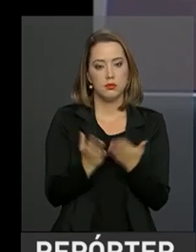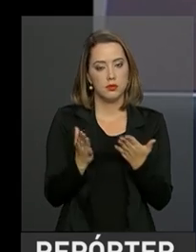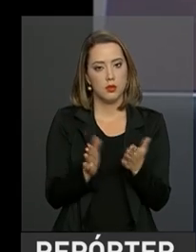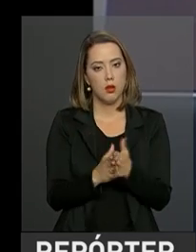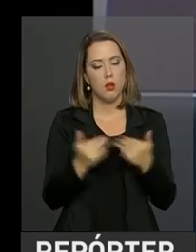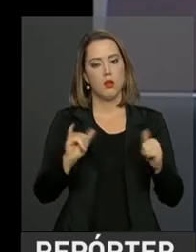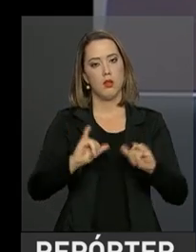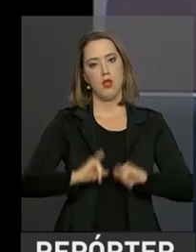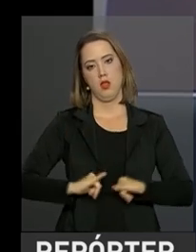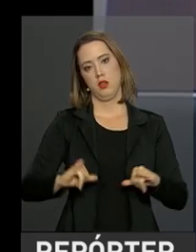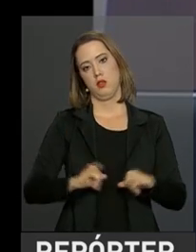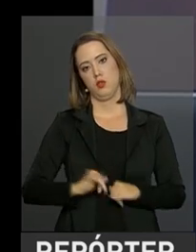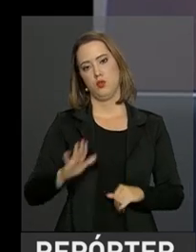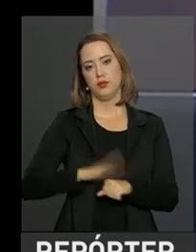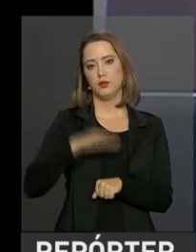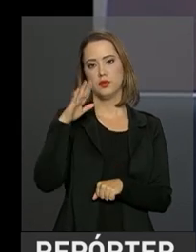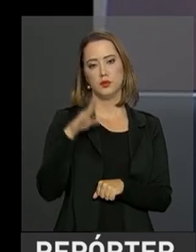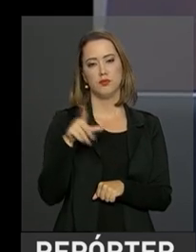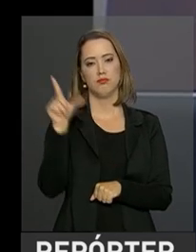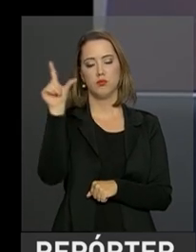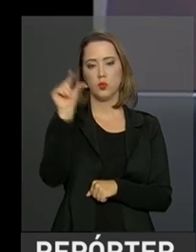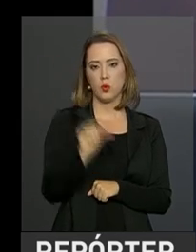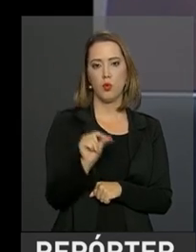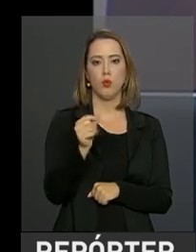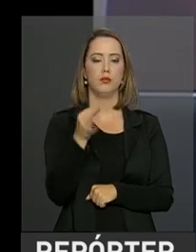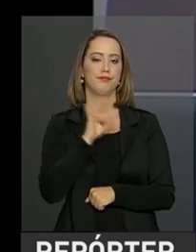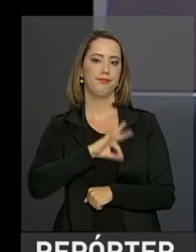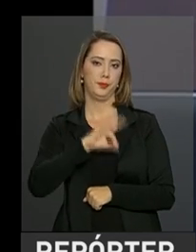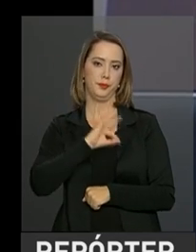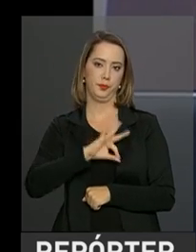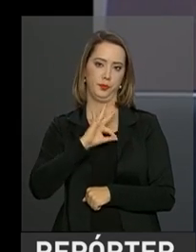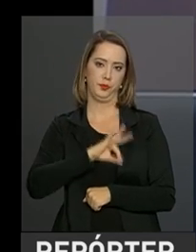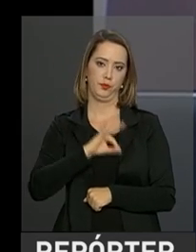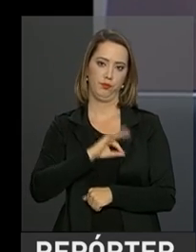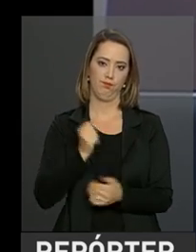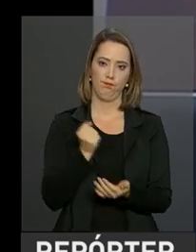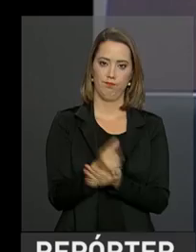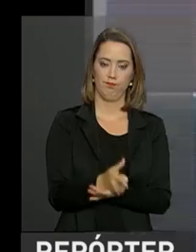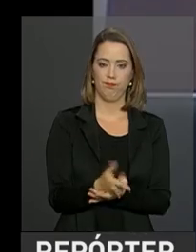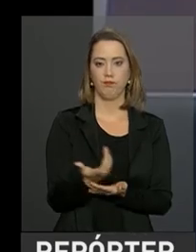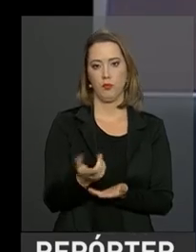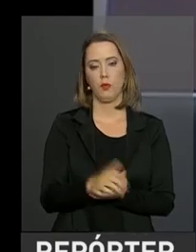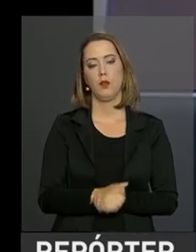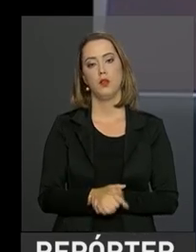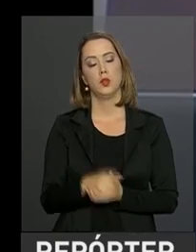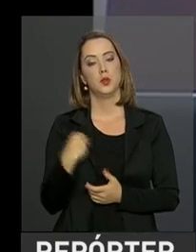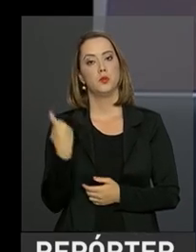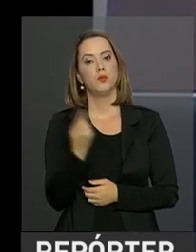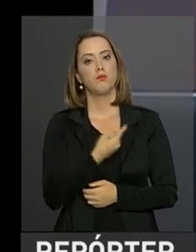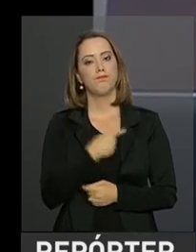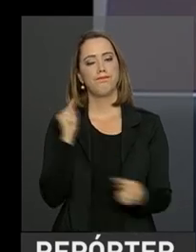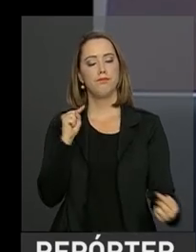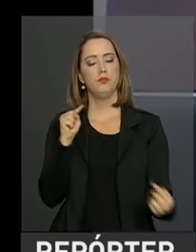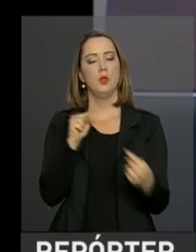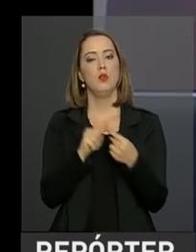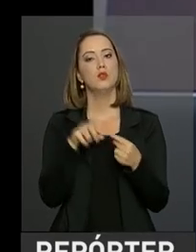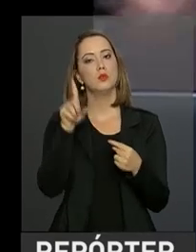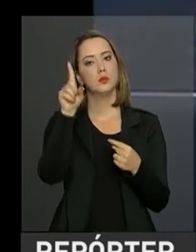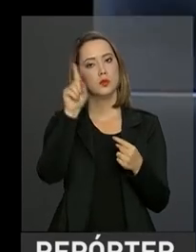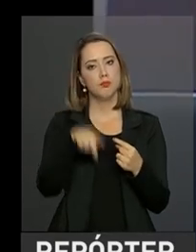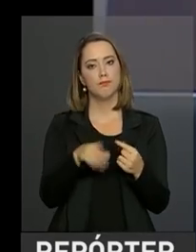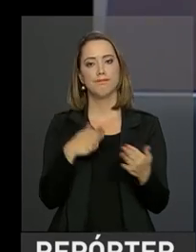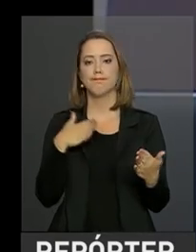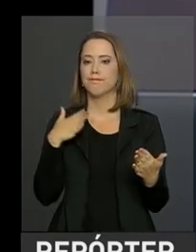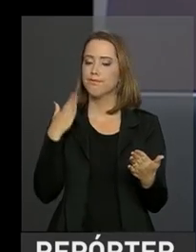sofrem mais com a perda do poder de compra da moeda o nosso objetivo será